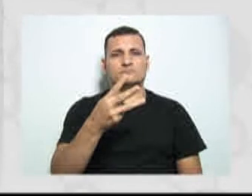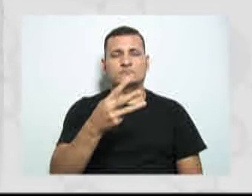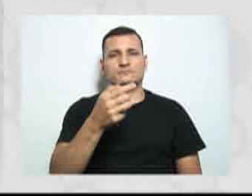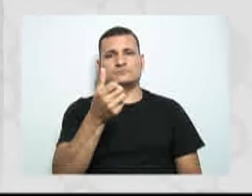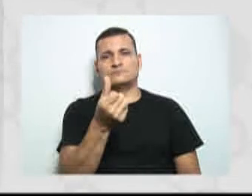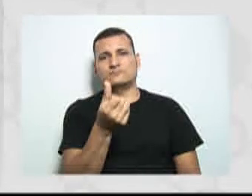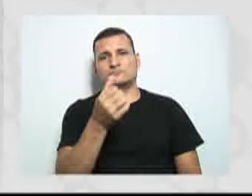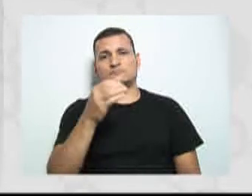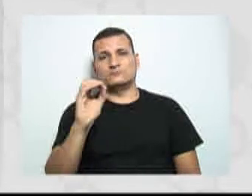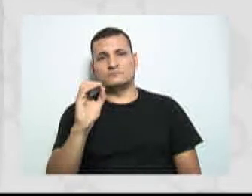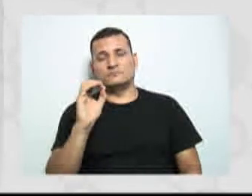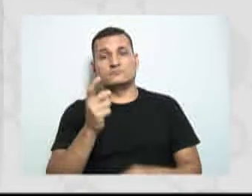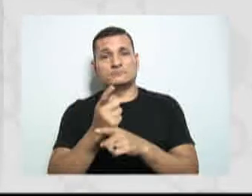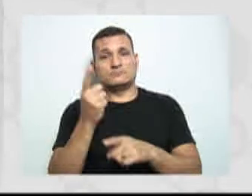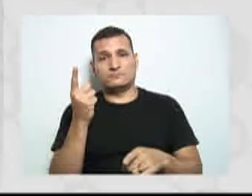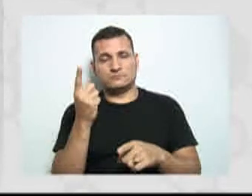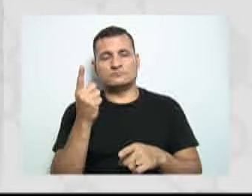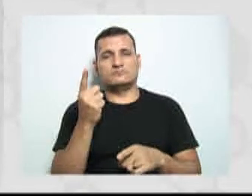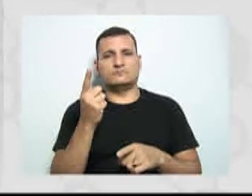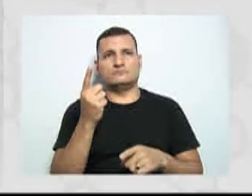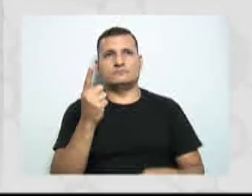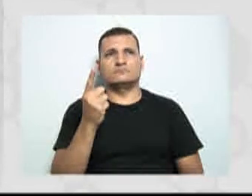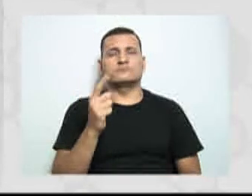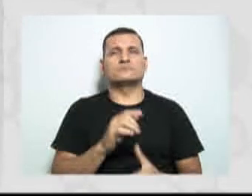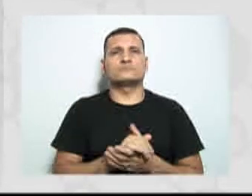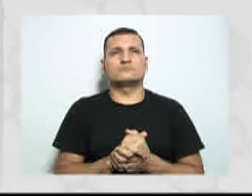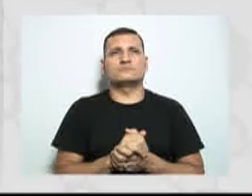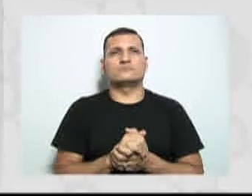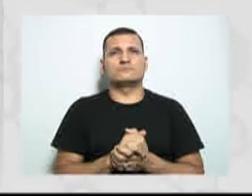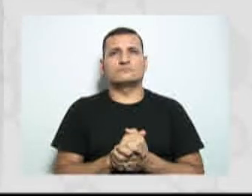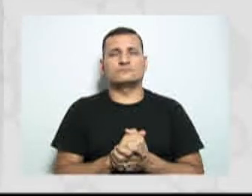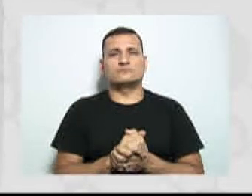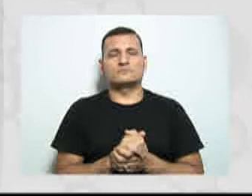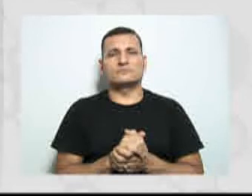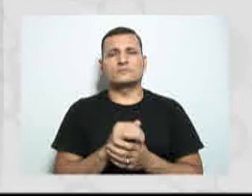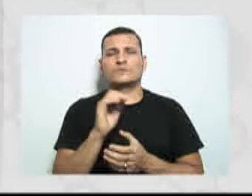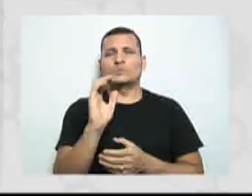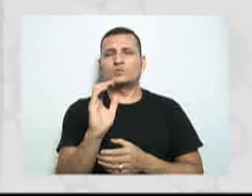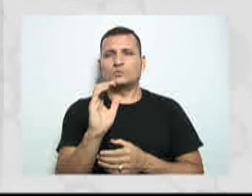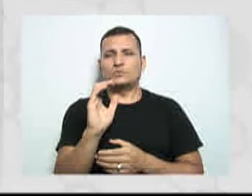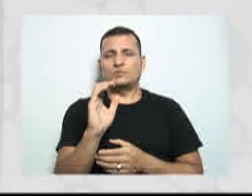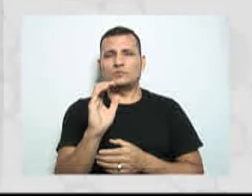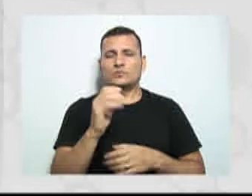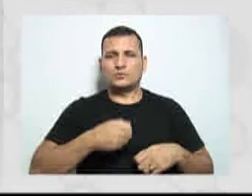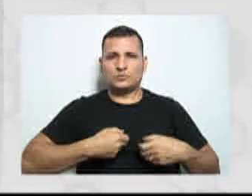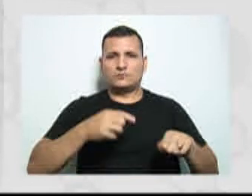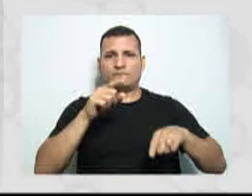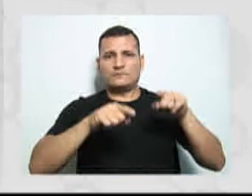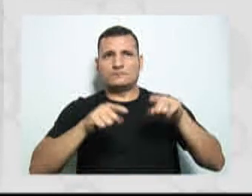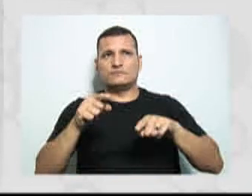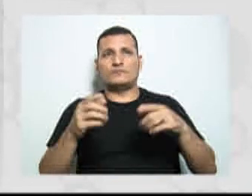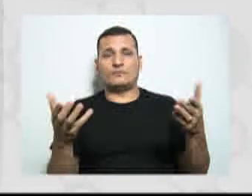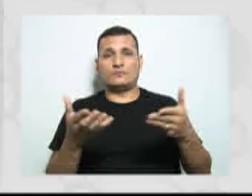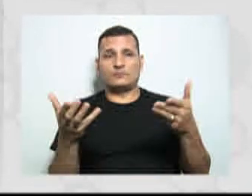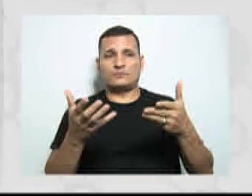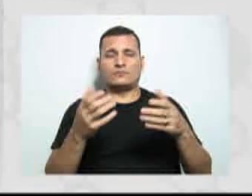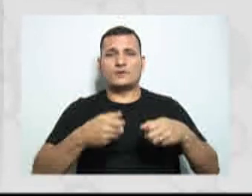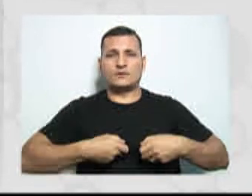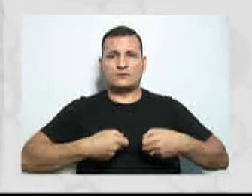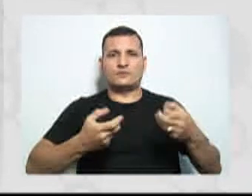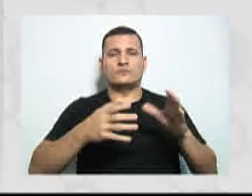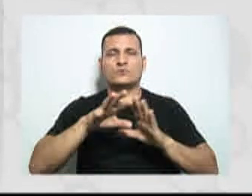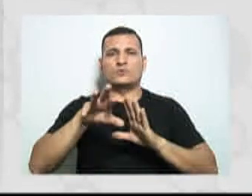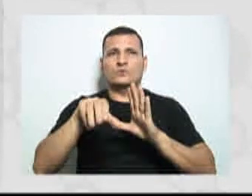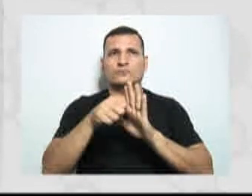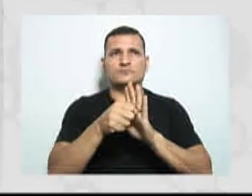4.360. Achei o meu custeio variável. Vamos agora para o custeio por absorção.